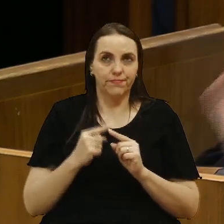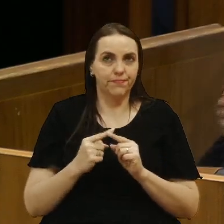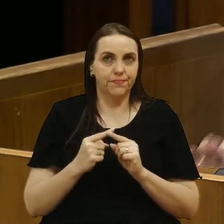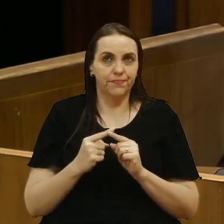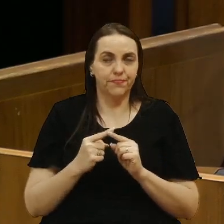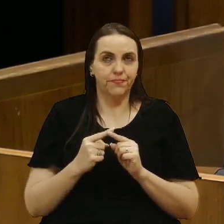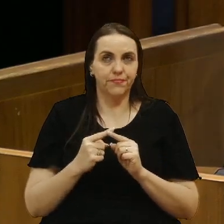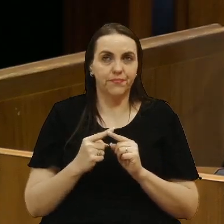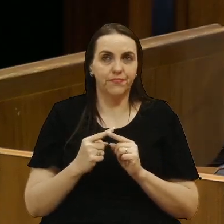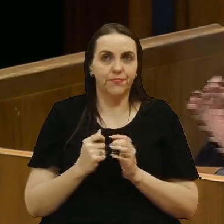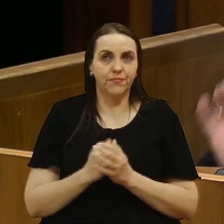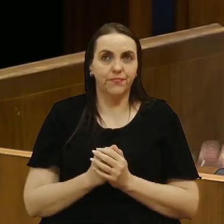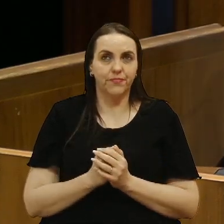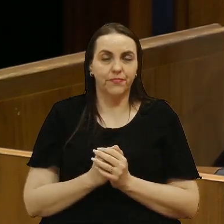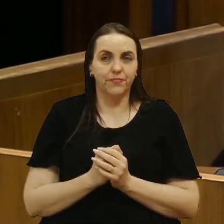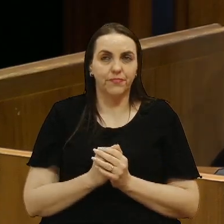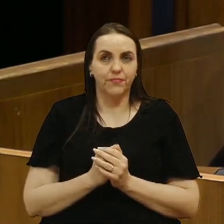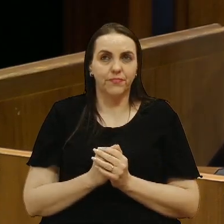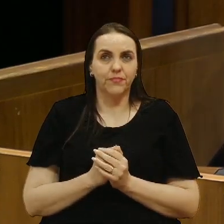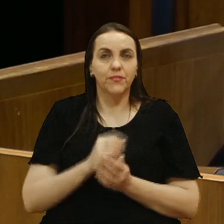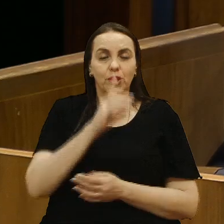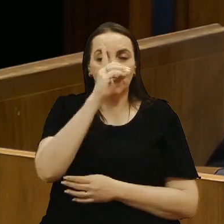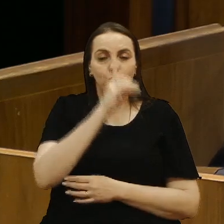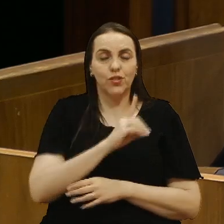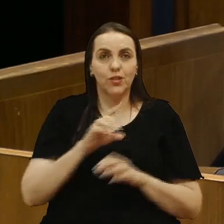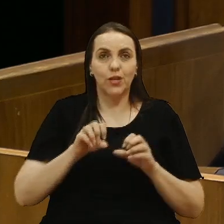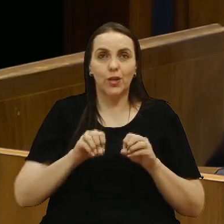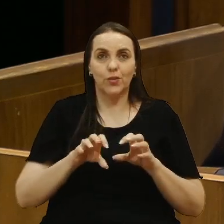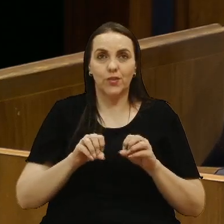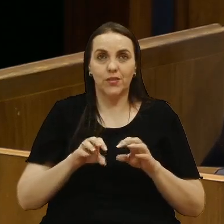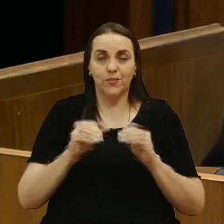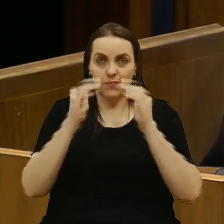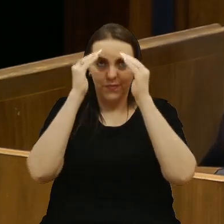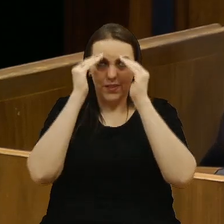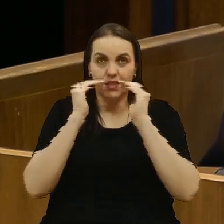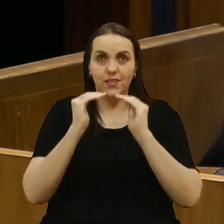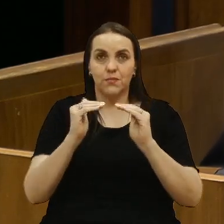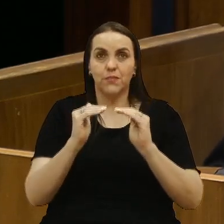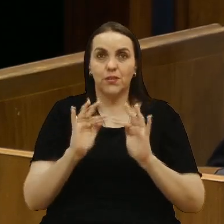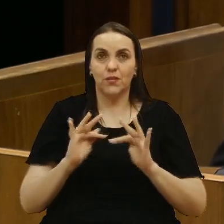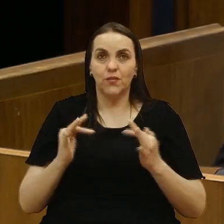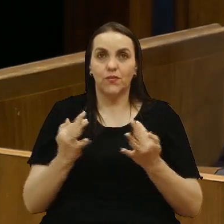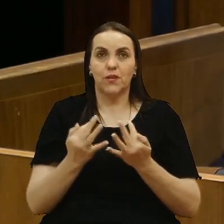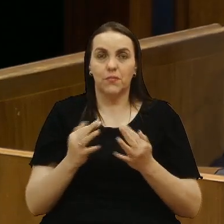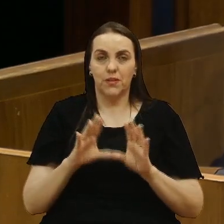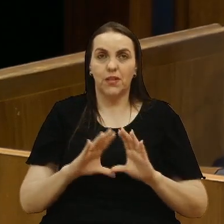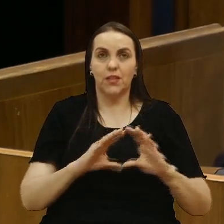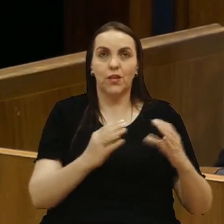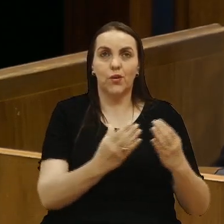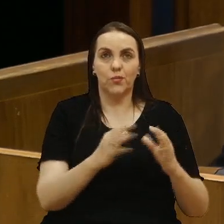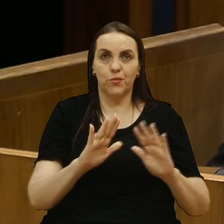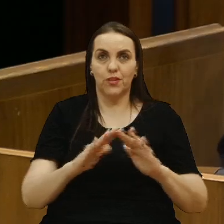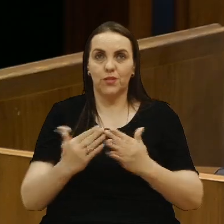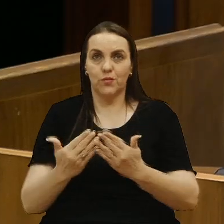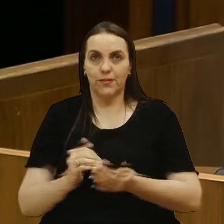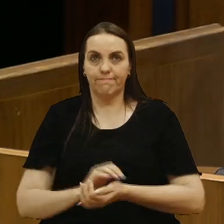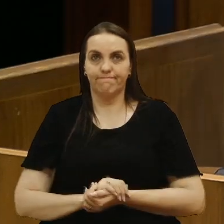fere diretamente o direito à educação e o respeito às famílias da nossa comunidade escolar.